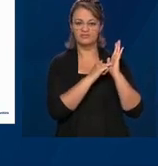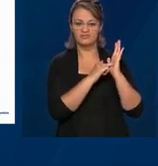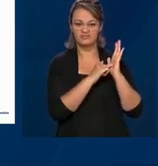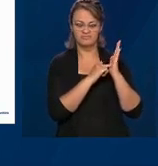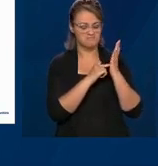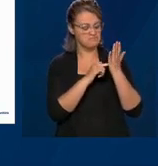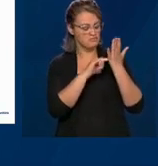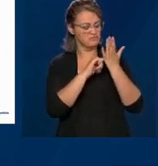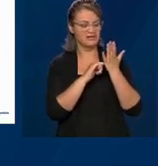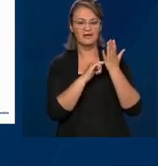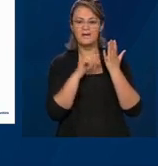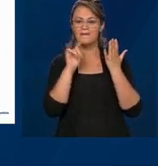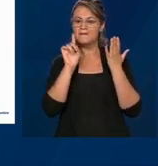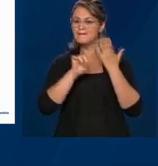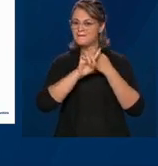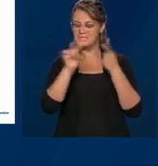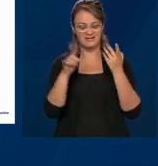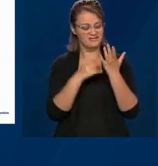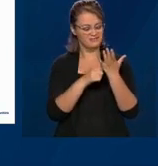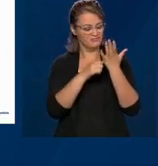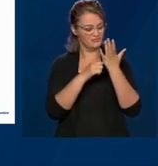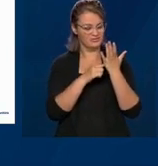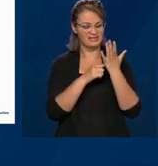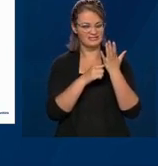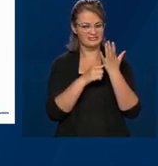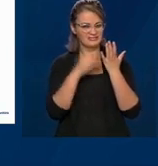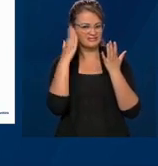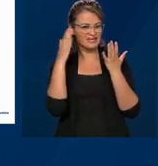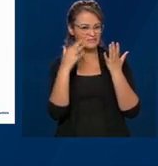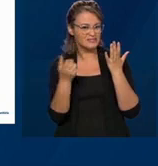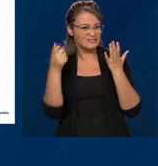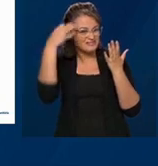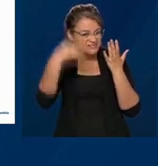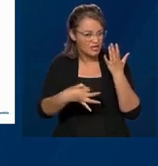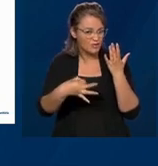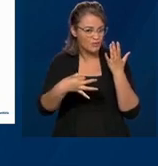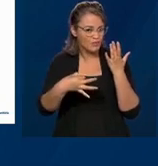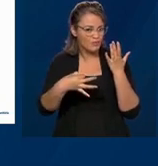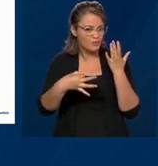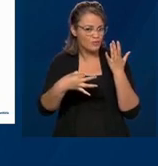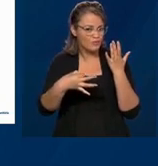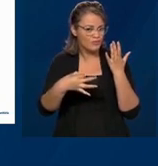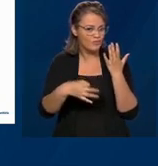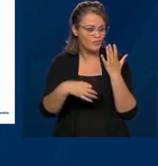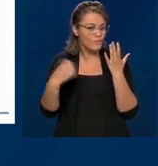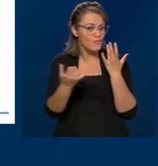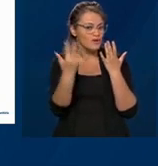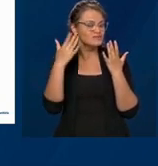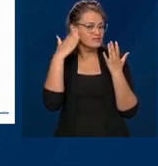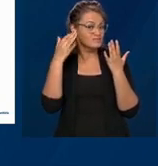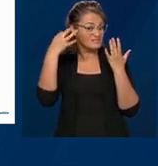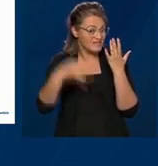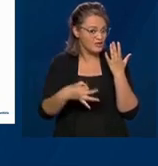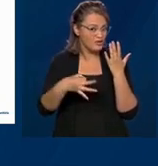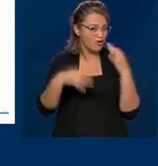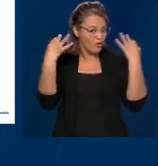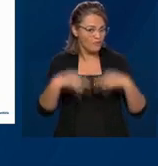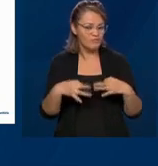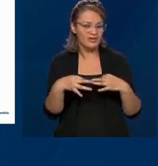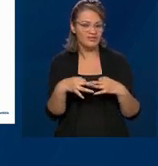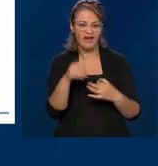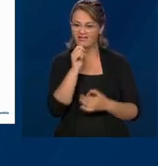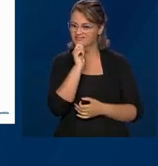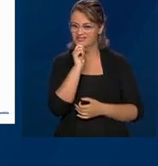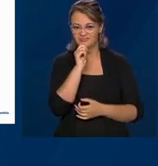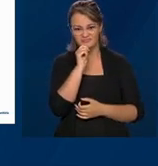imunogenicidade, mas não é um dado quantitativo, que é o ponto mais importante para a gente. A gente precisa saber, primeiro,